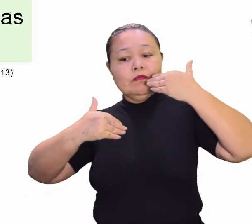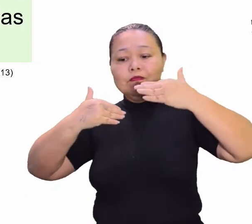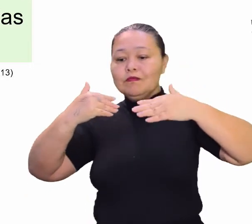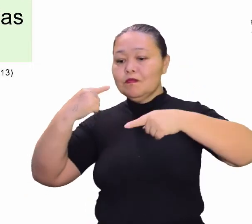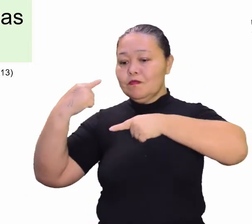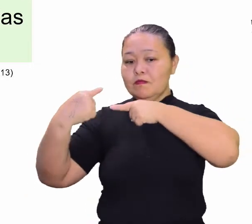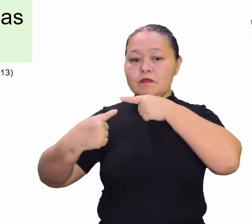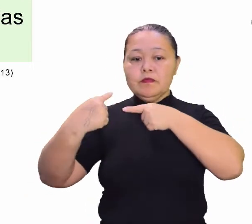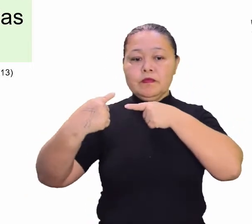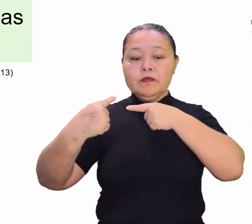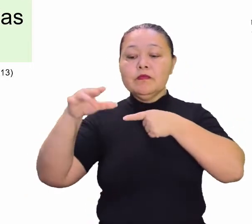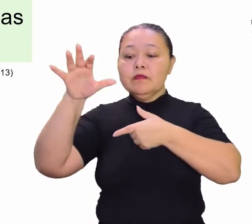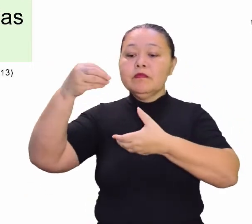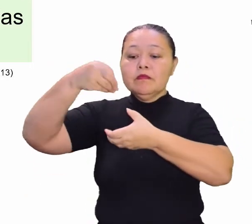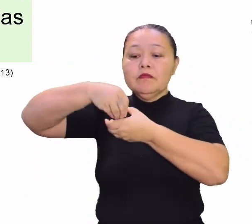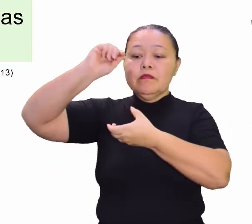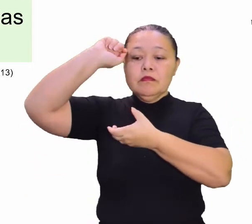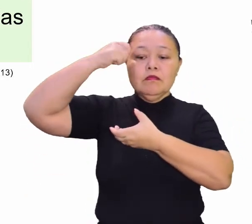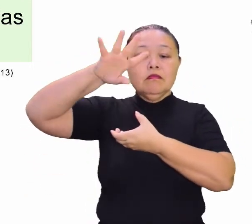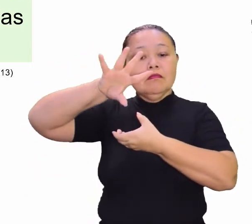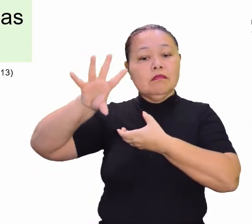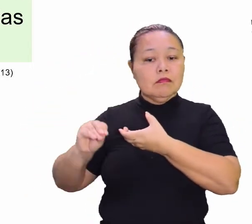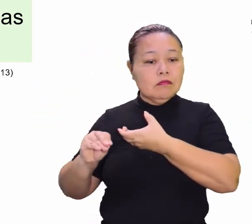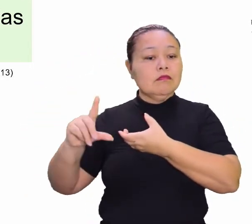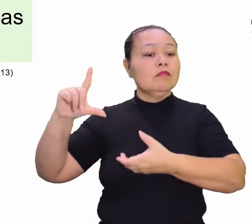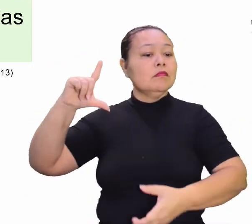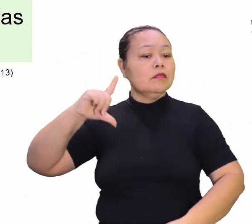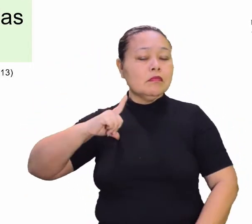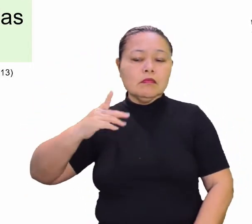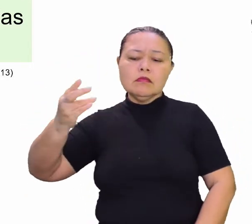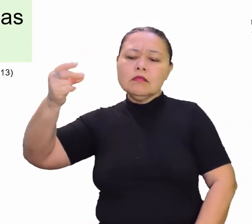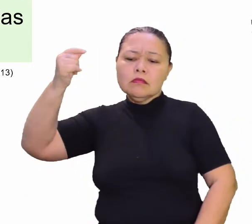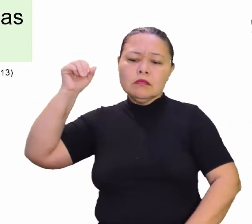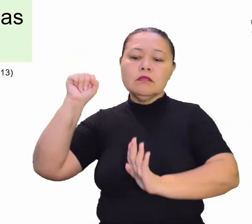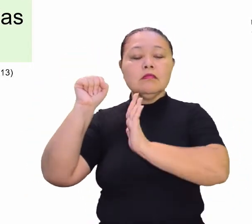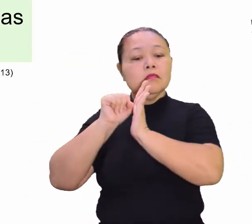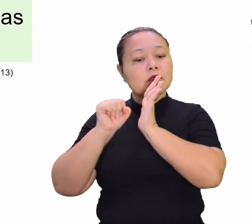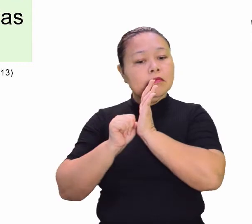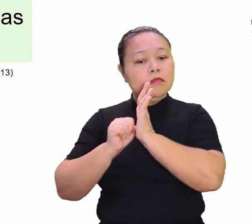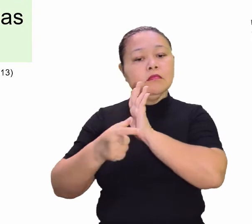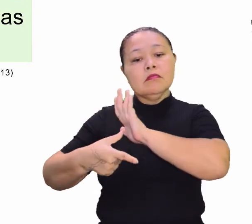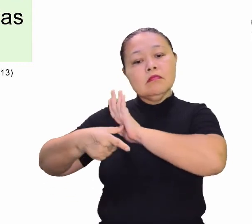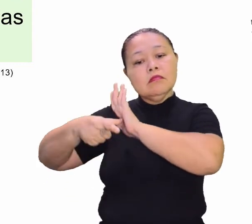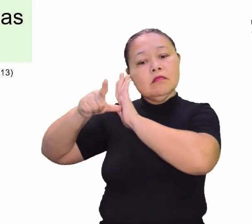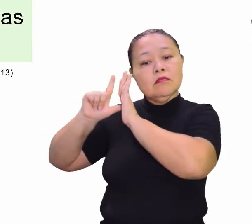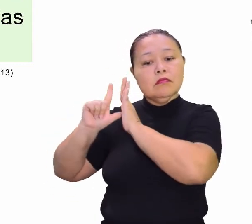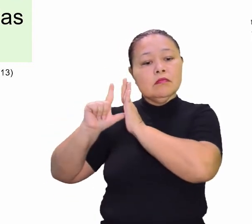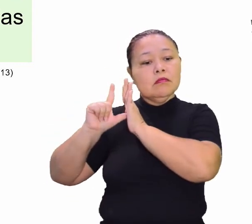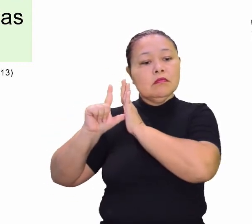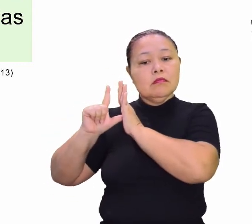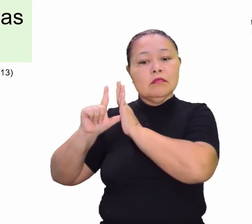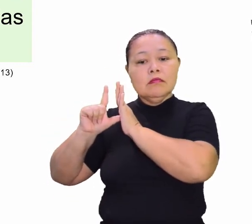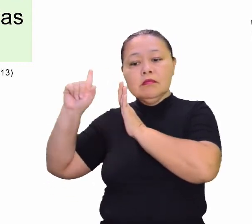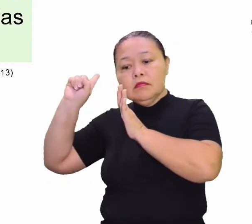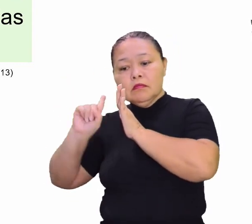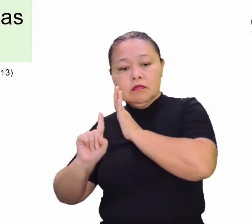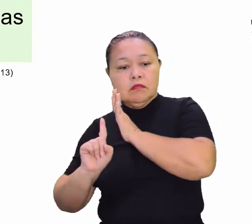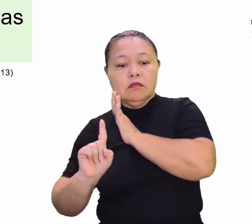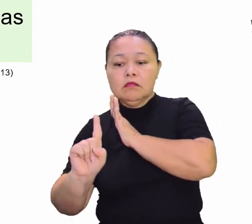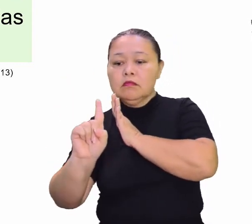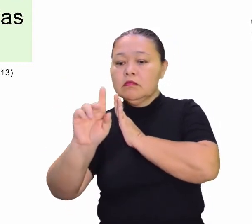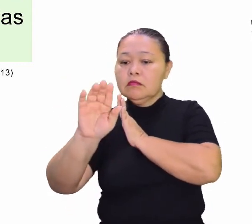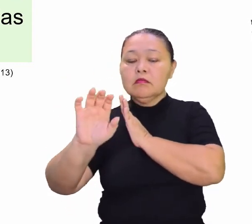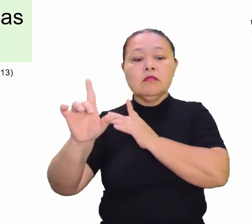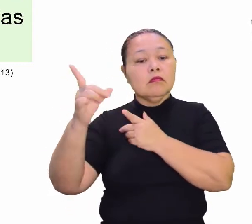evolução política no continente, que vinha já de alguns séculos antes do início da penetração